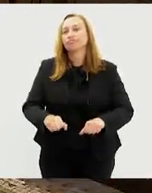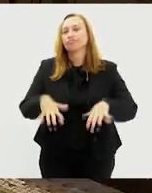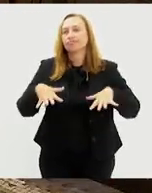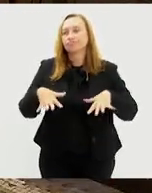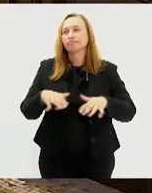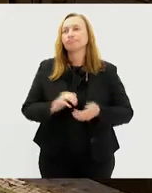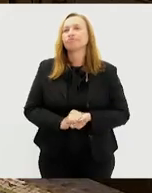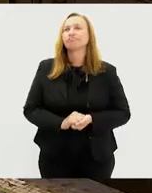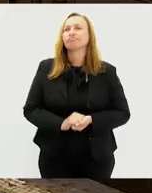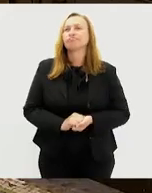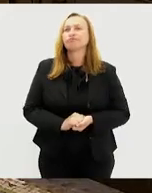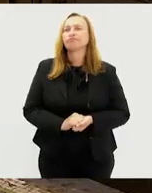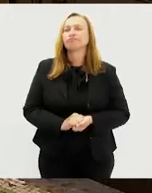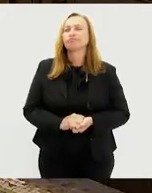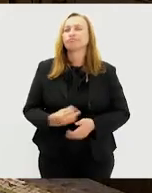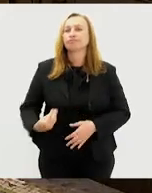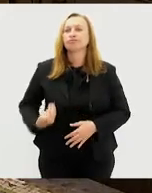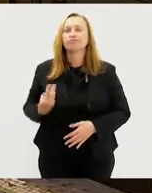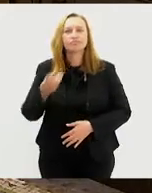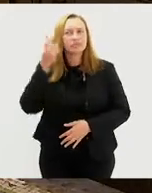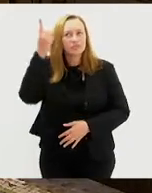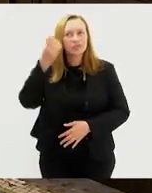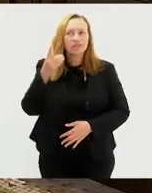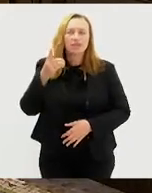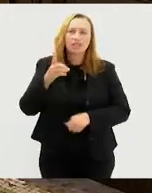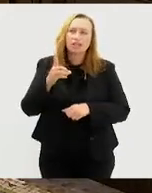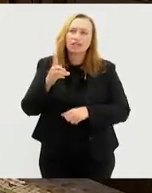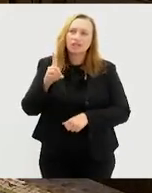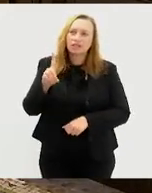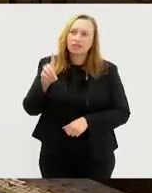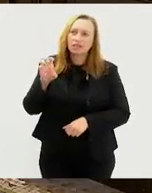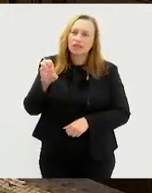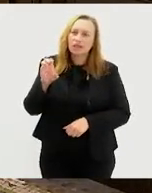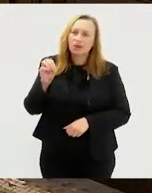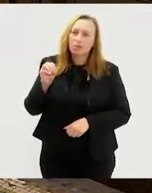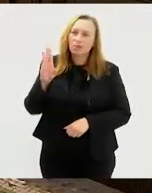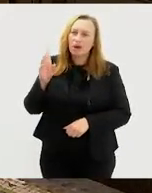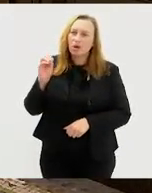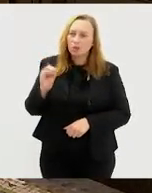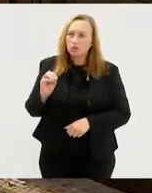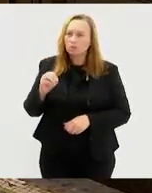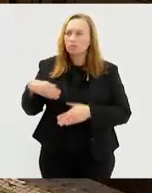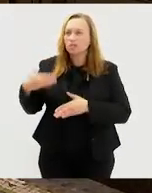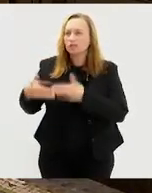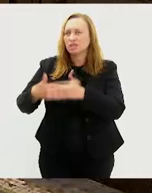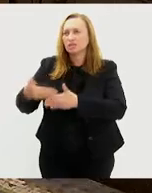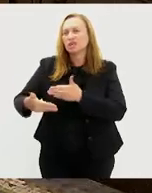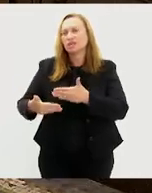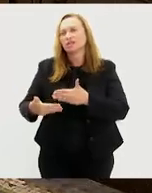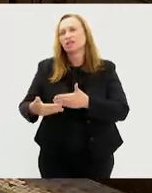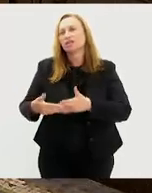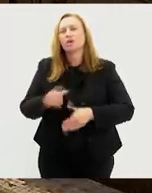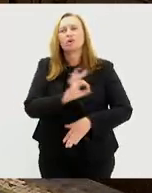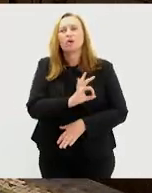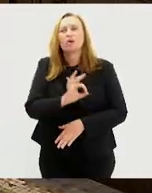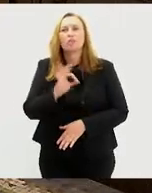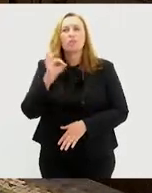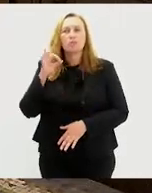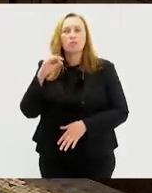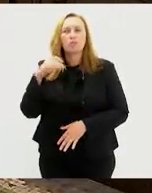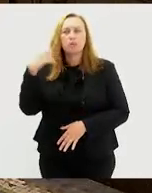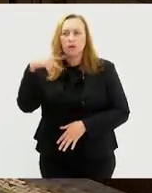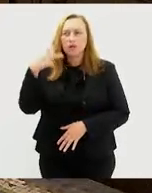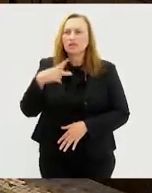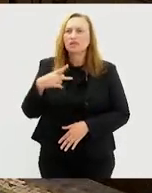presença do deputado deodalto que eu tenho certeza não só pela trajetória política na cidade de Bel rocho mas principalmente por